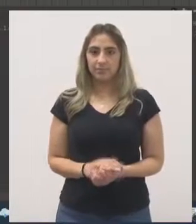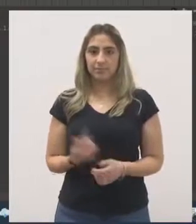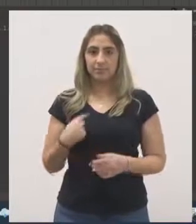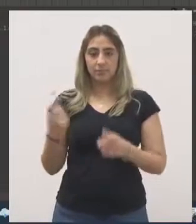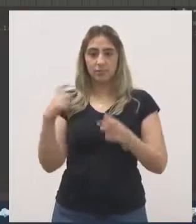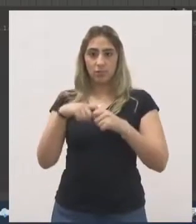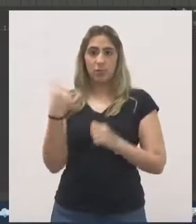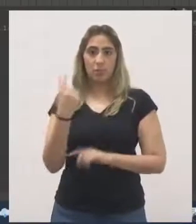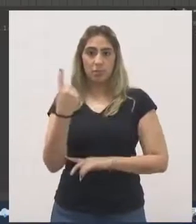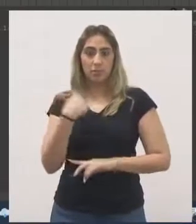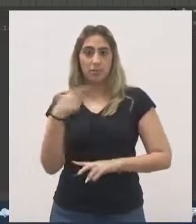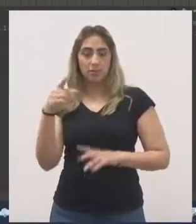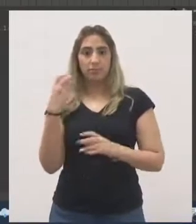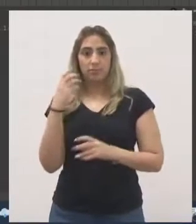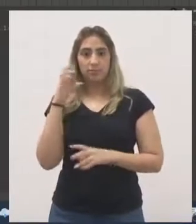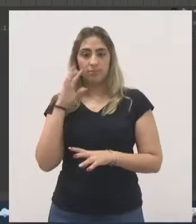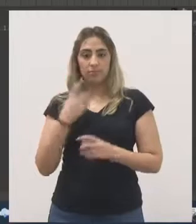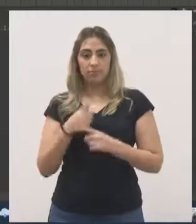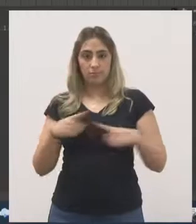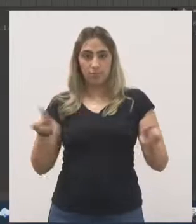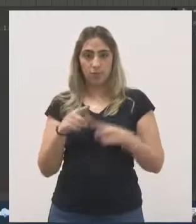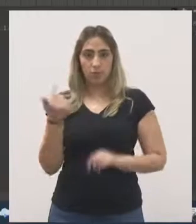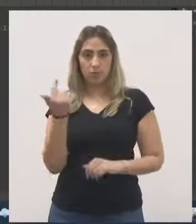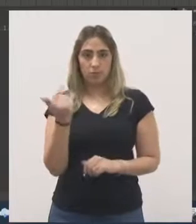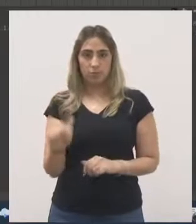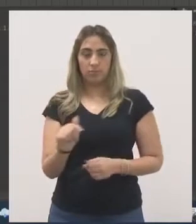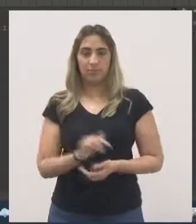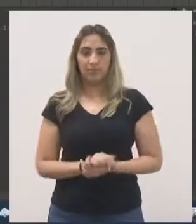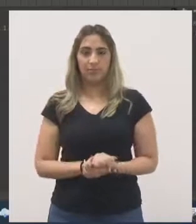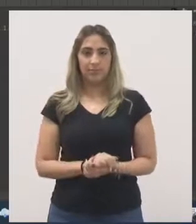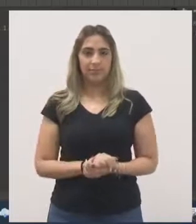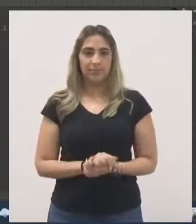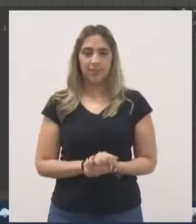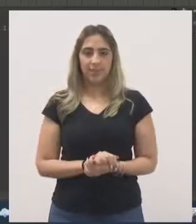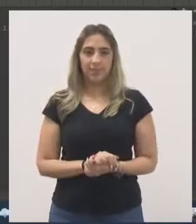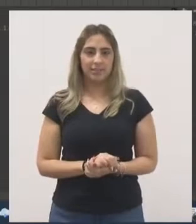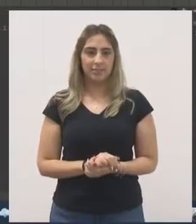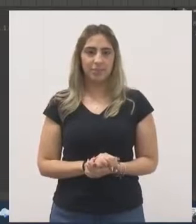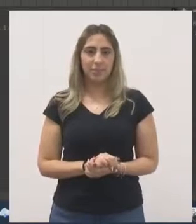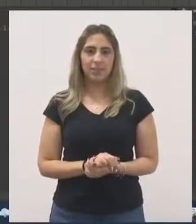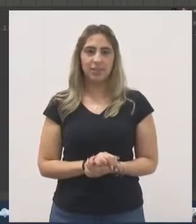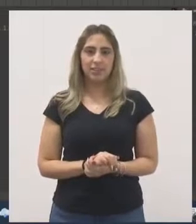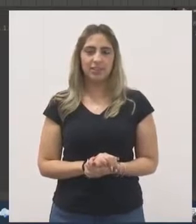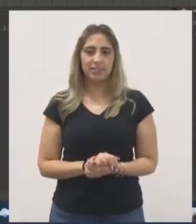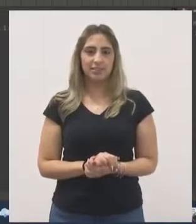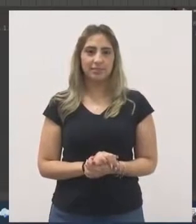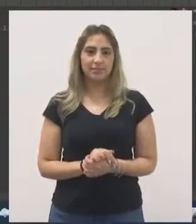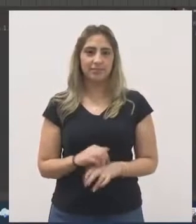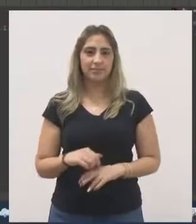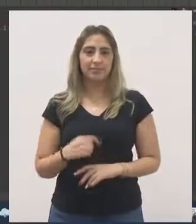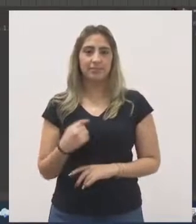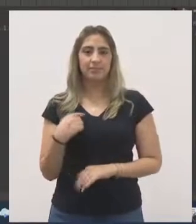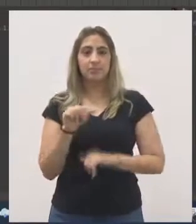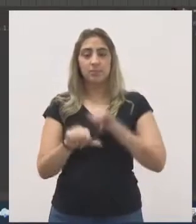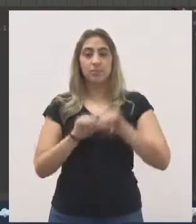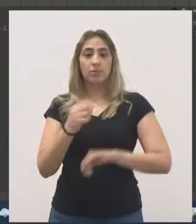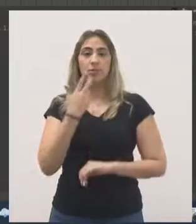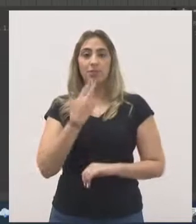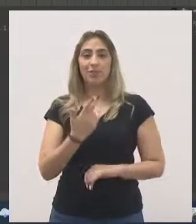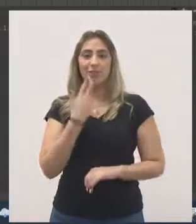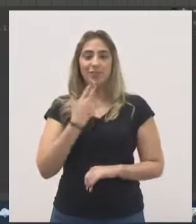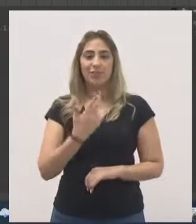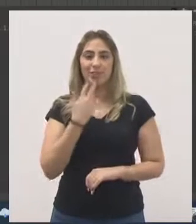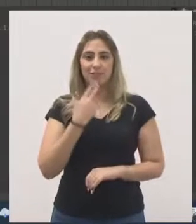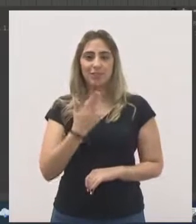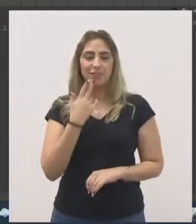que ela vai tocando junto, tá vendo? E agora a gente tá falando, tá gravando e como a gente mudou a cor,